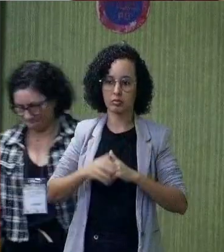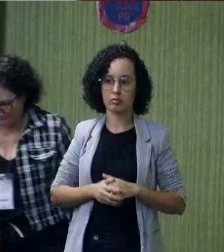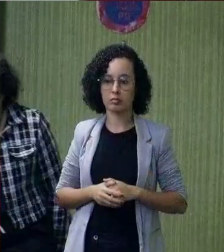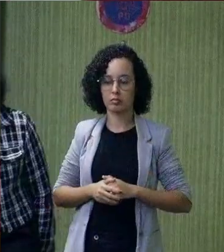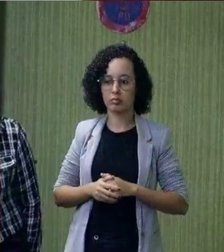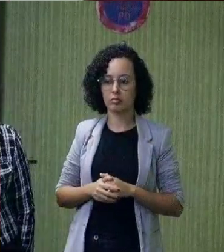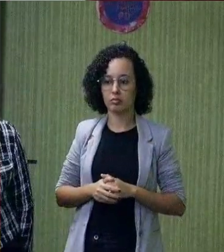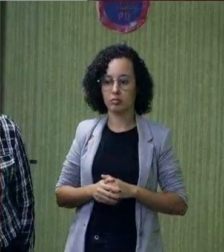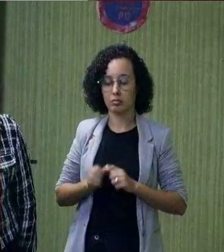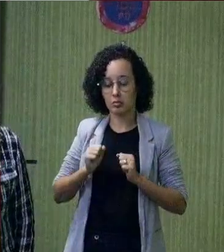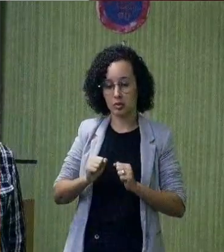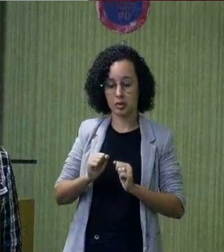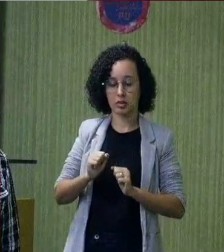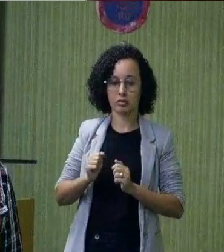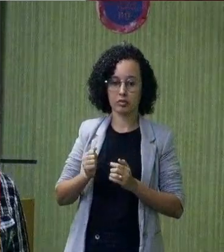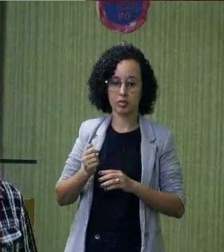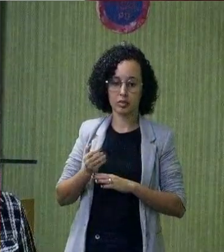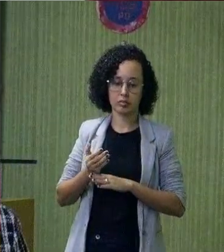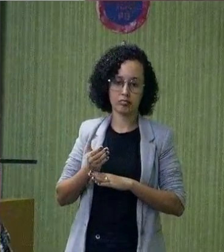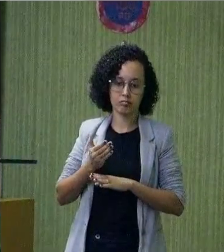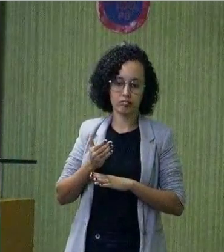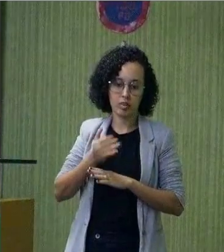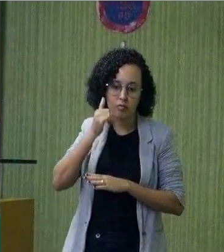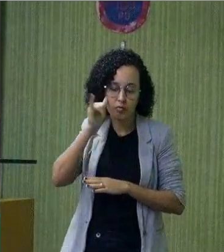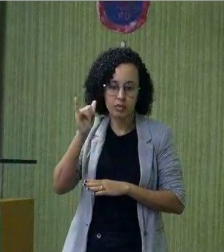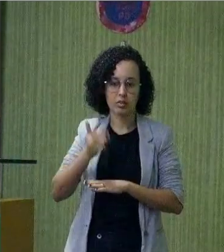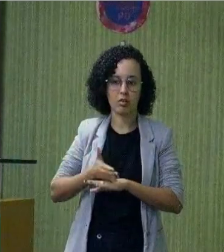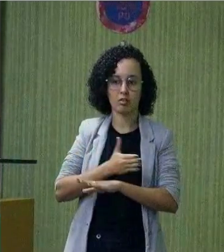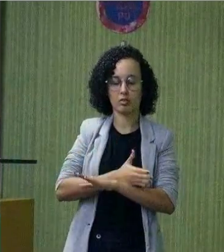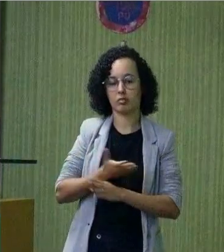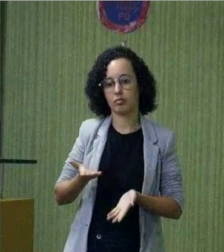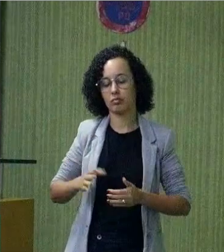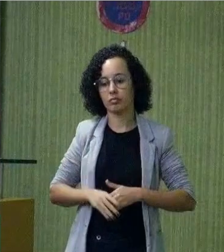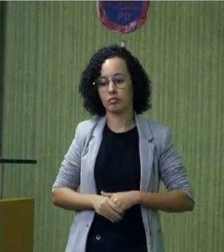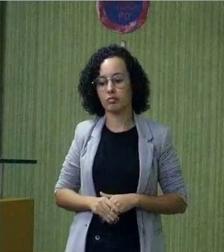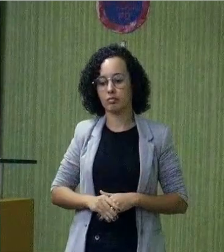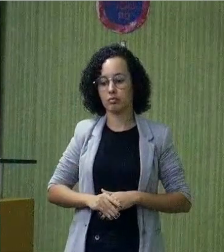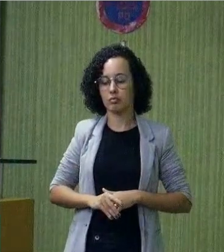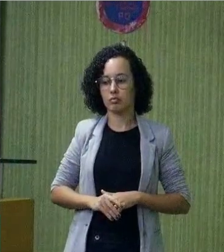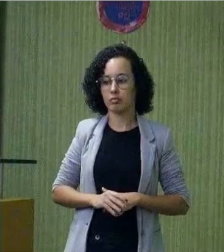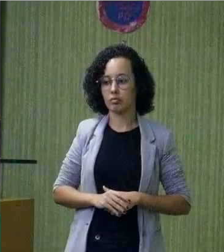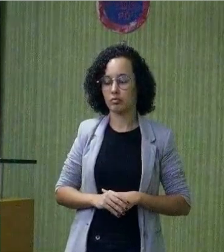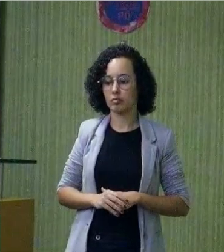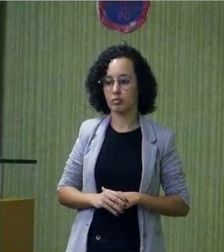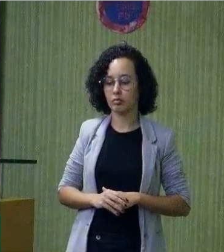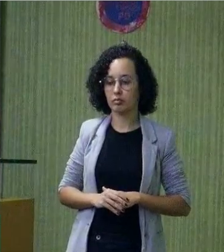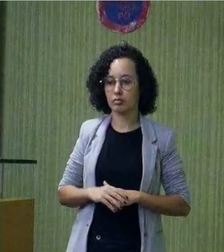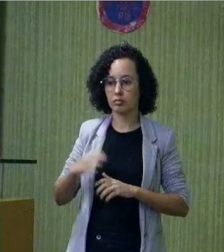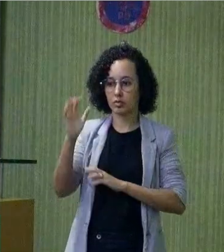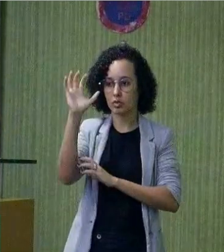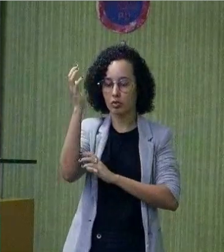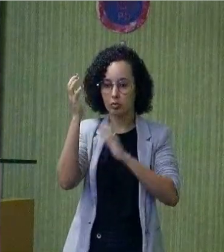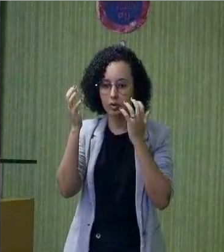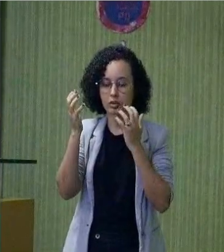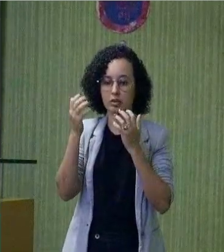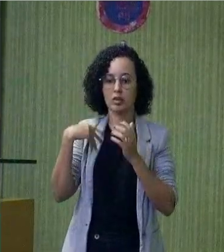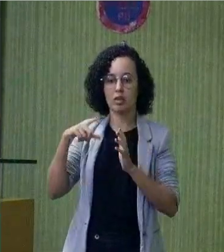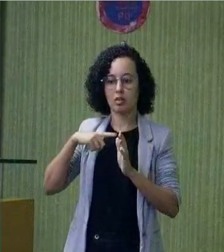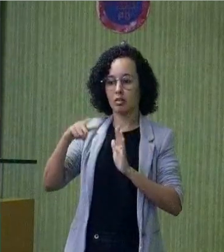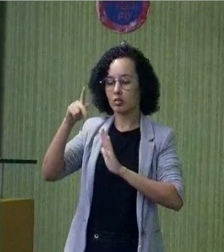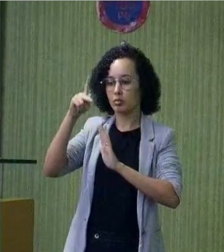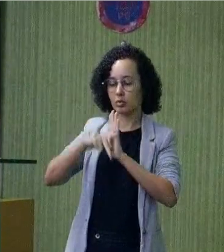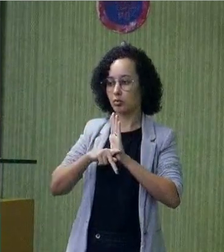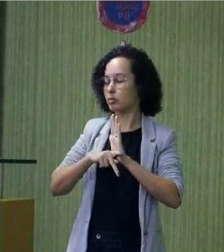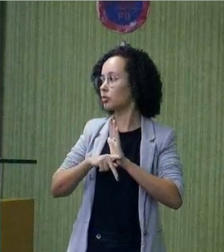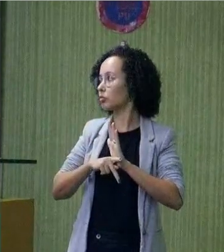prevenido mas de toda sorte né Por exemplo aqui o meio ambiente a gente tá com o projeto de beliz